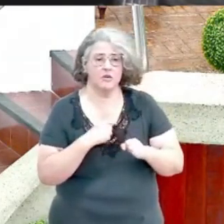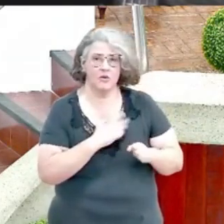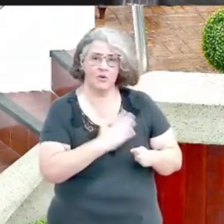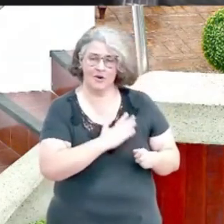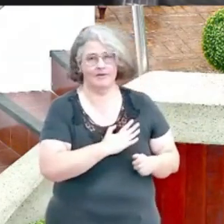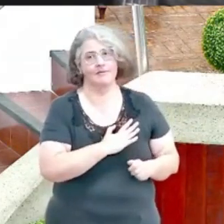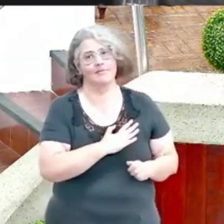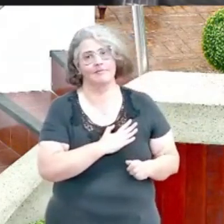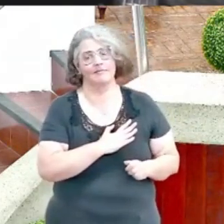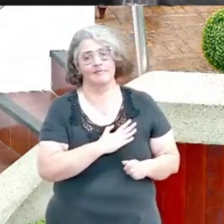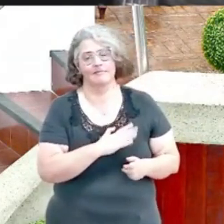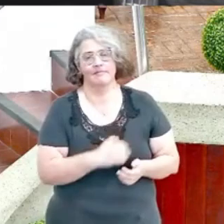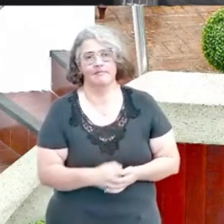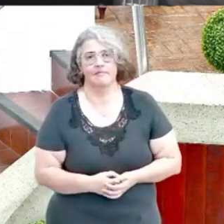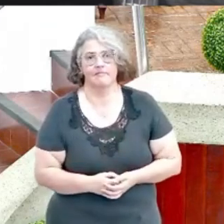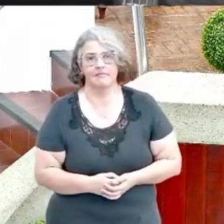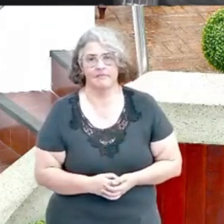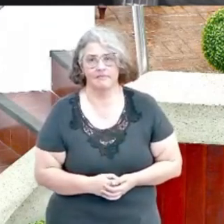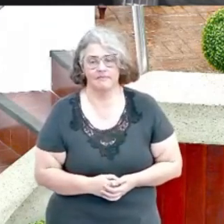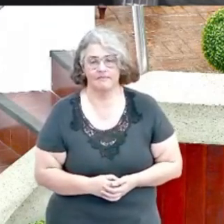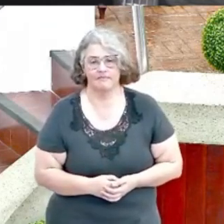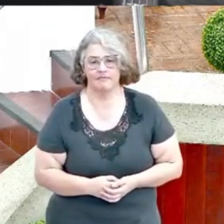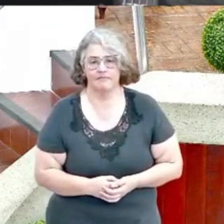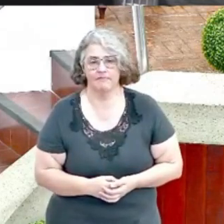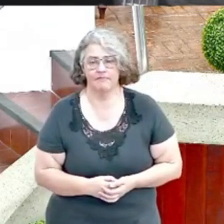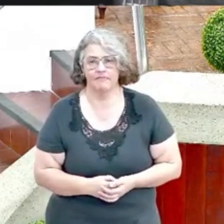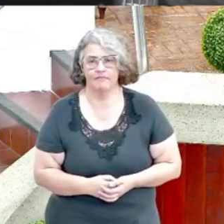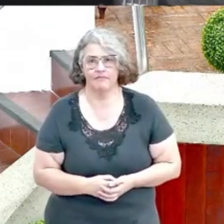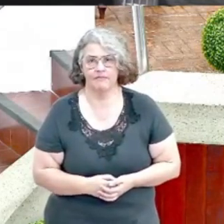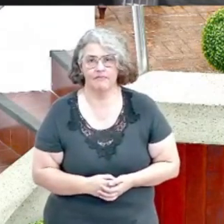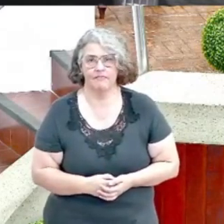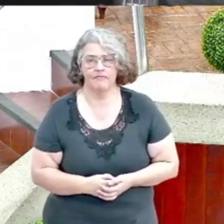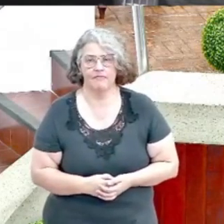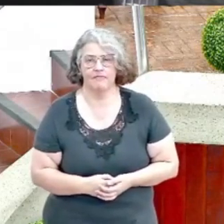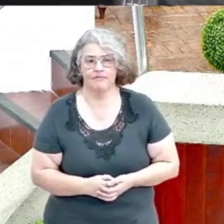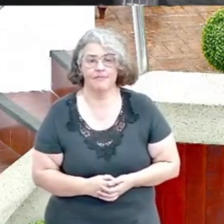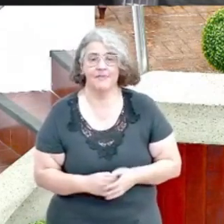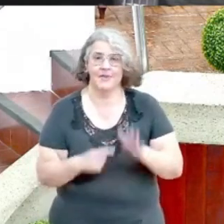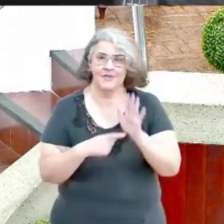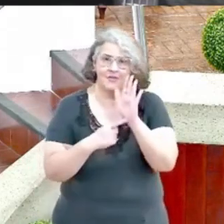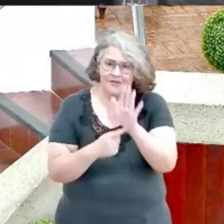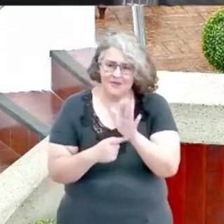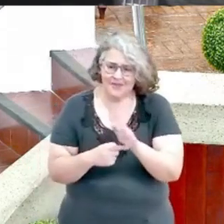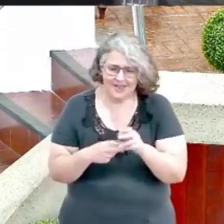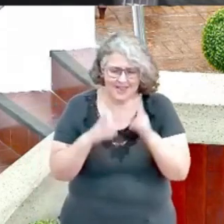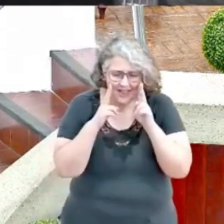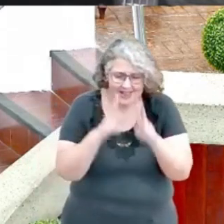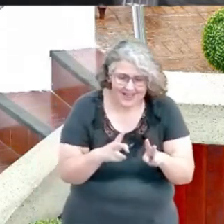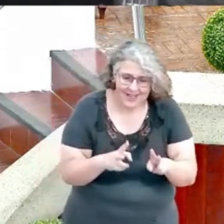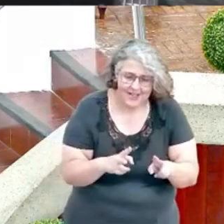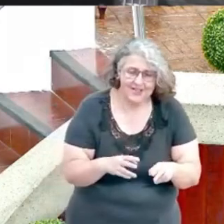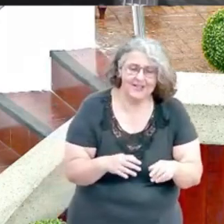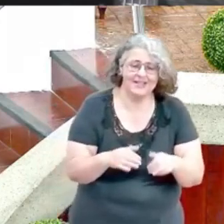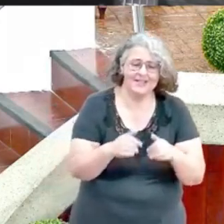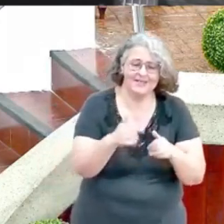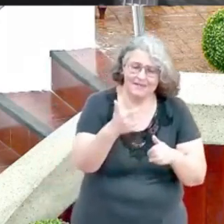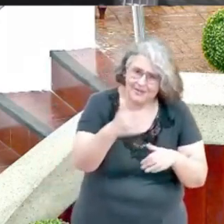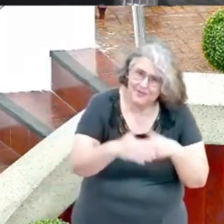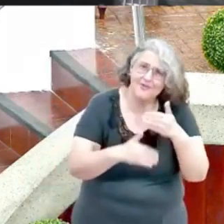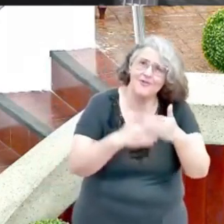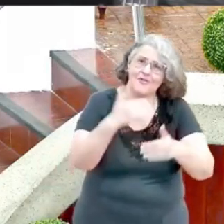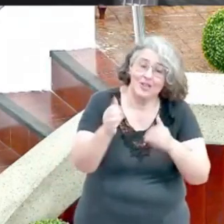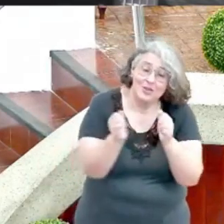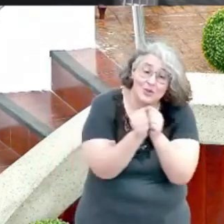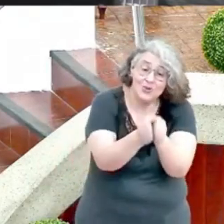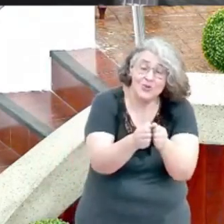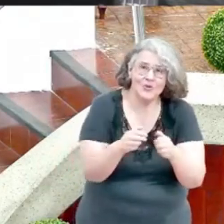apóstolo era para ir ver a igreja face a face, novamente. E como se ainda